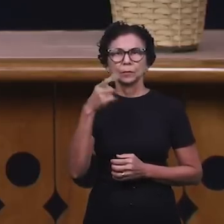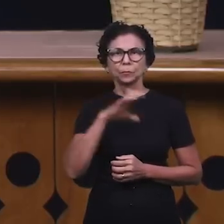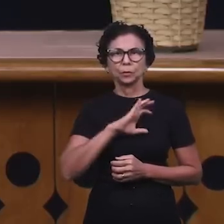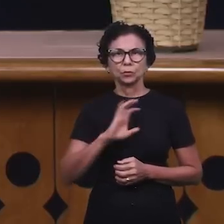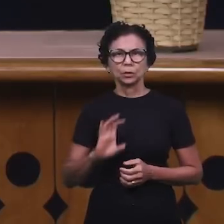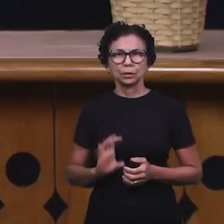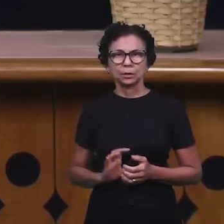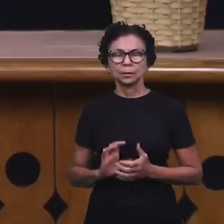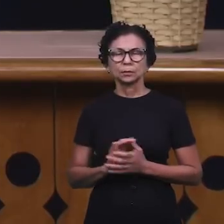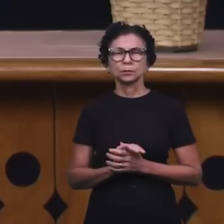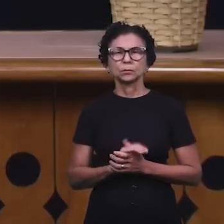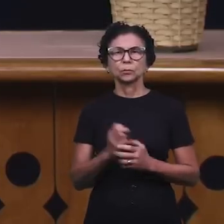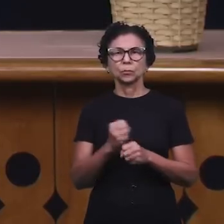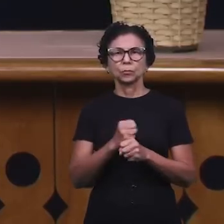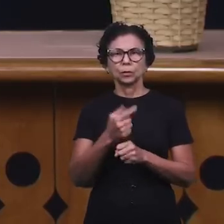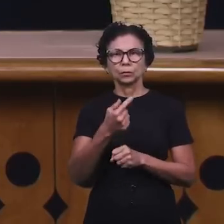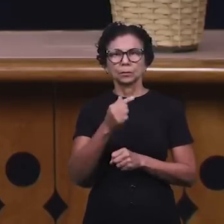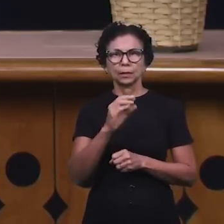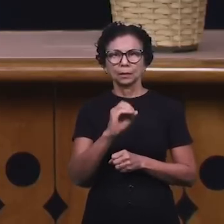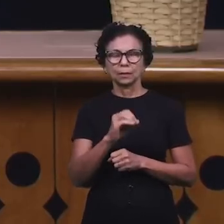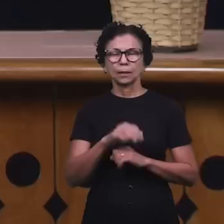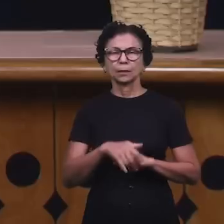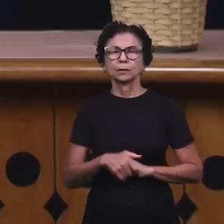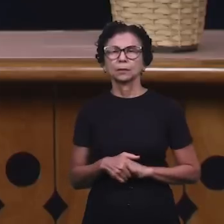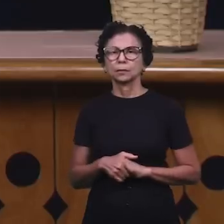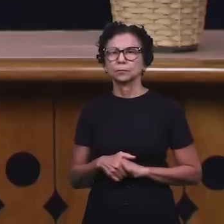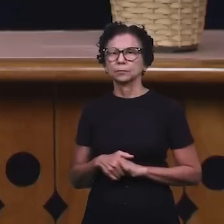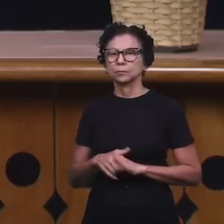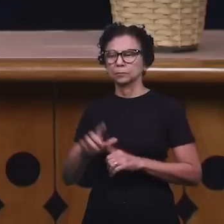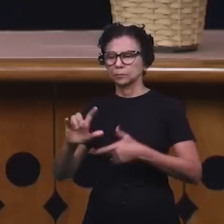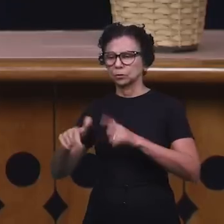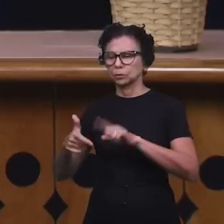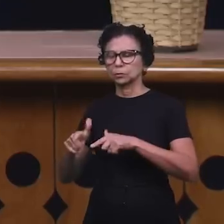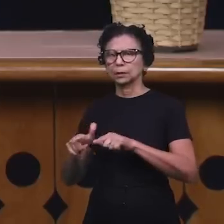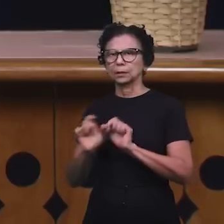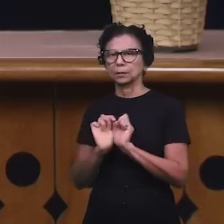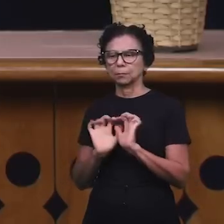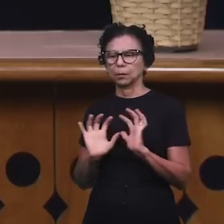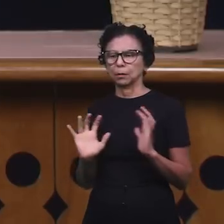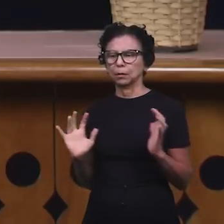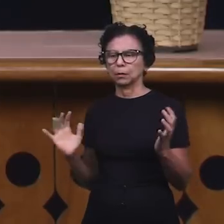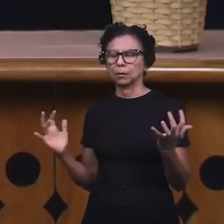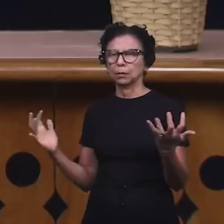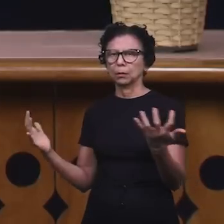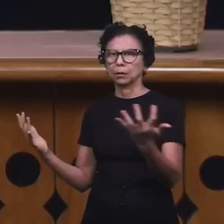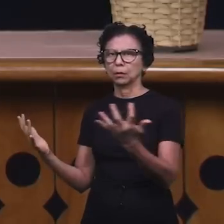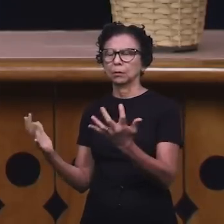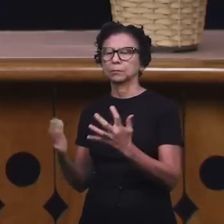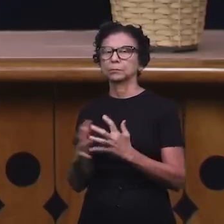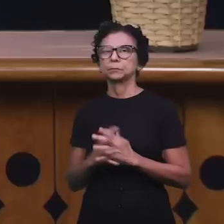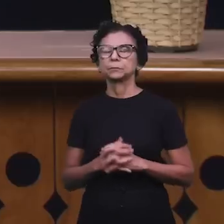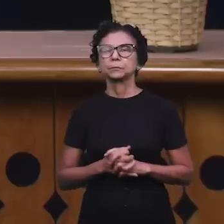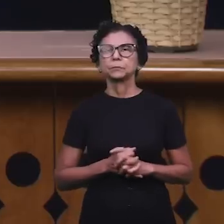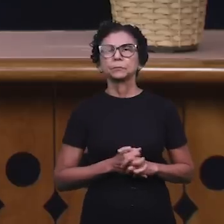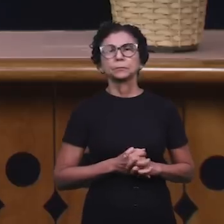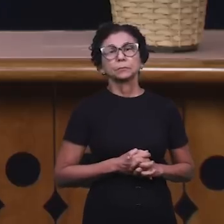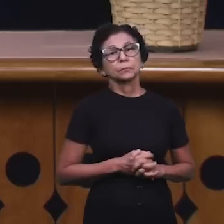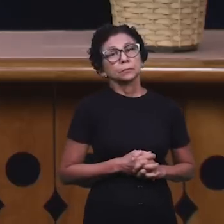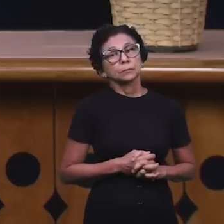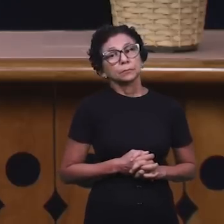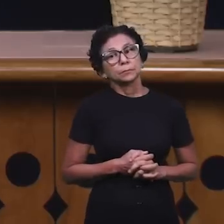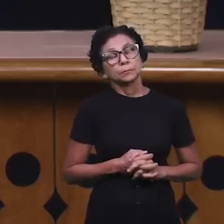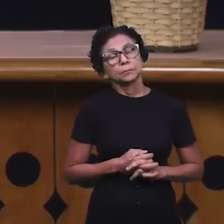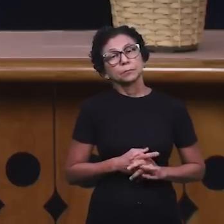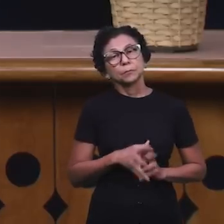Jerusalém foi cercada e Tito exterminou Israel da face da